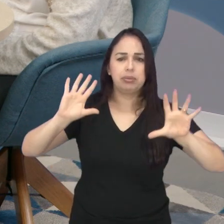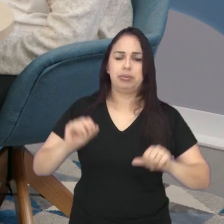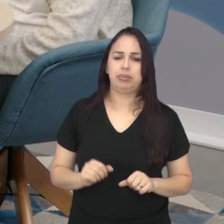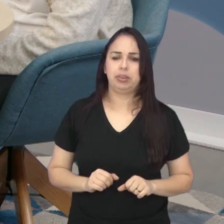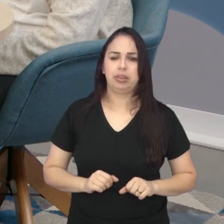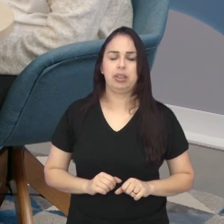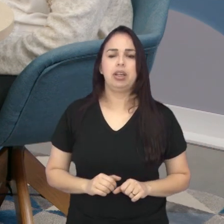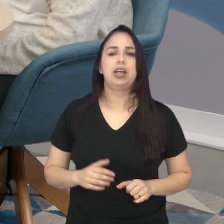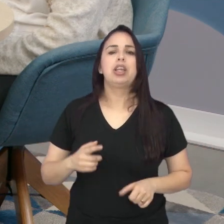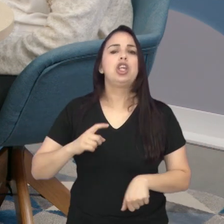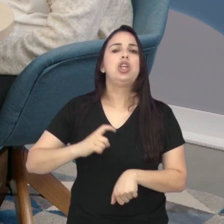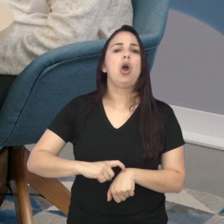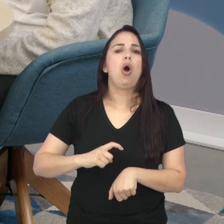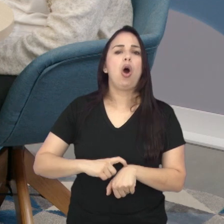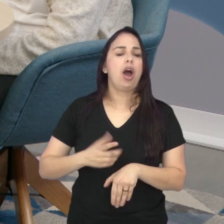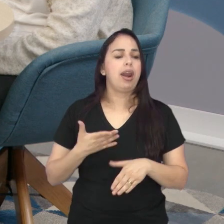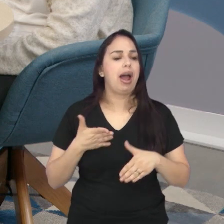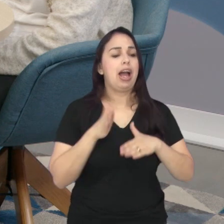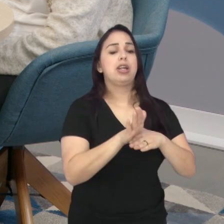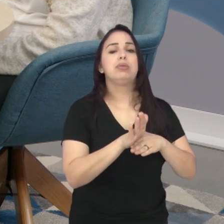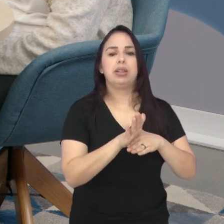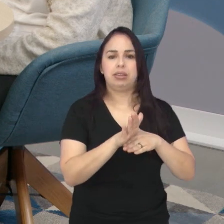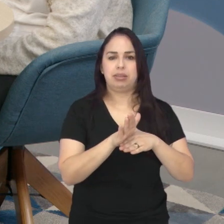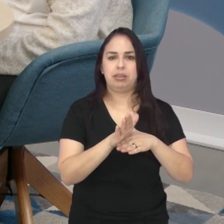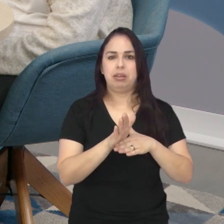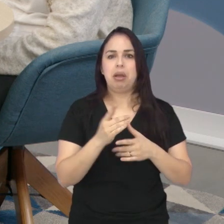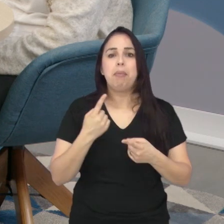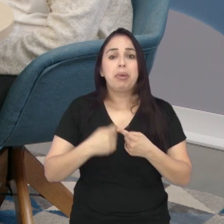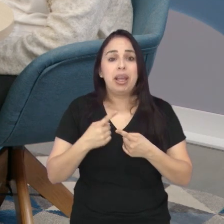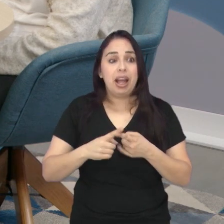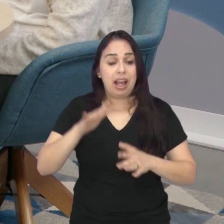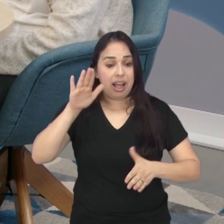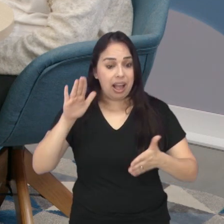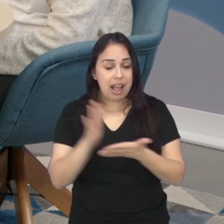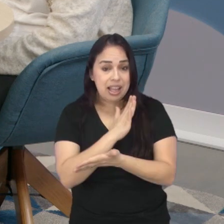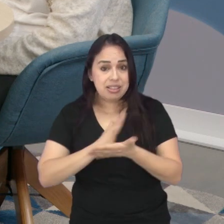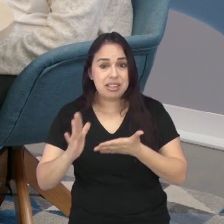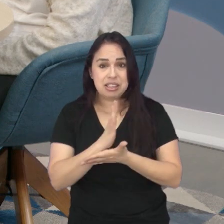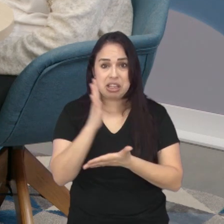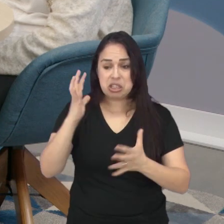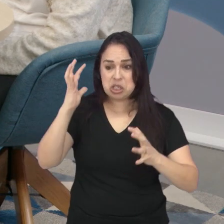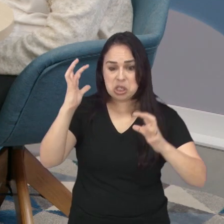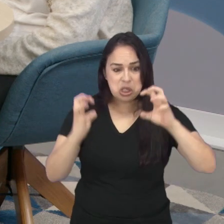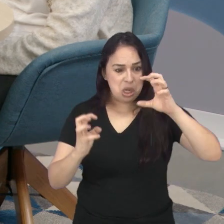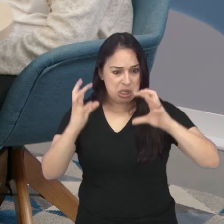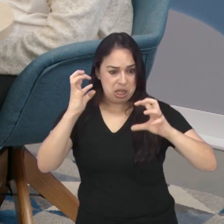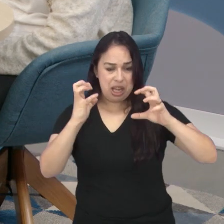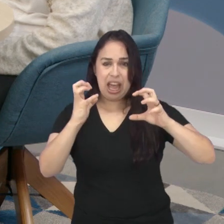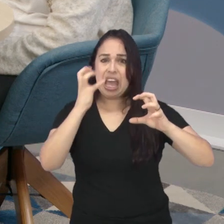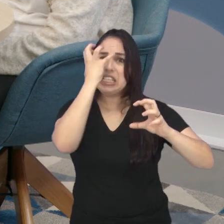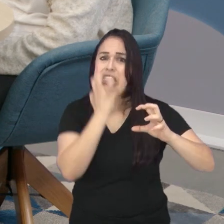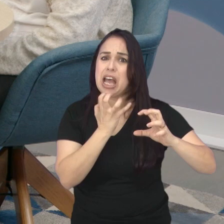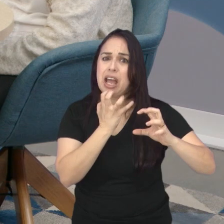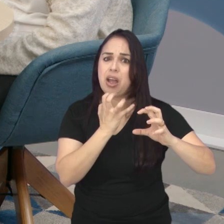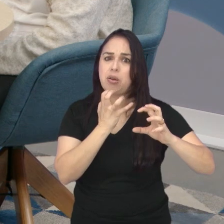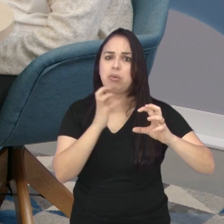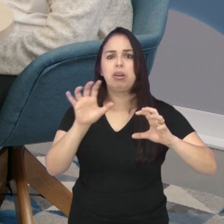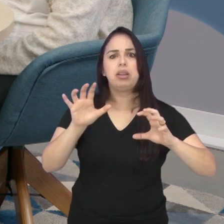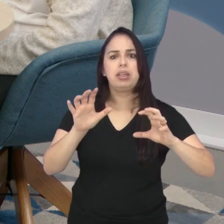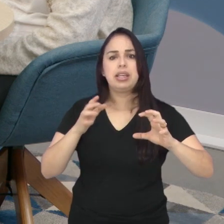casa, quando intervir, porque em alguns momentos está tão sério que se às vezes alguém não intervir,